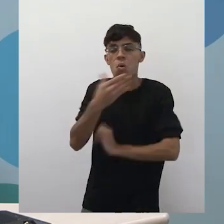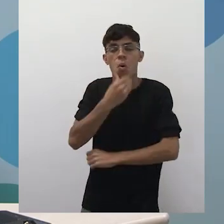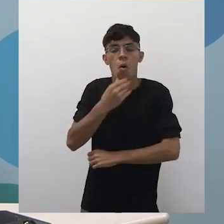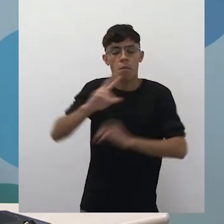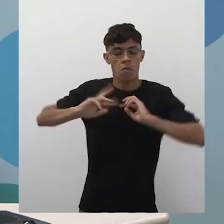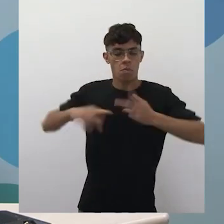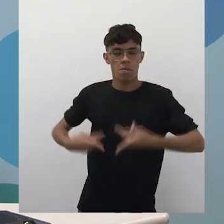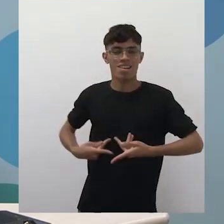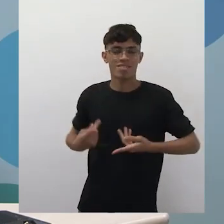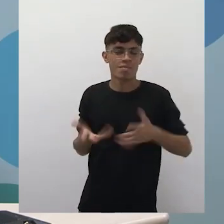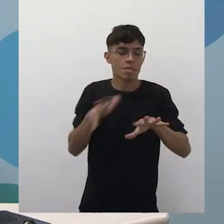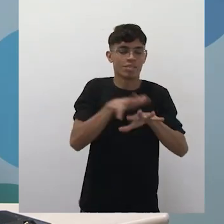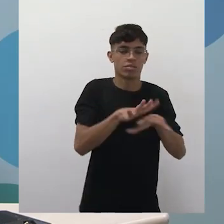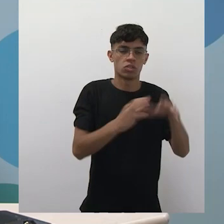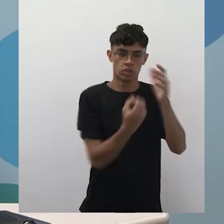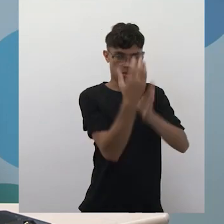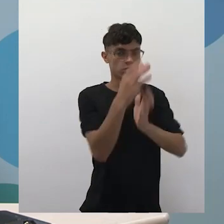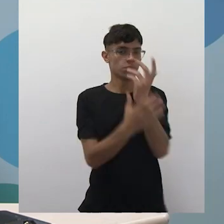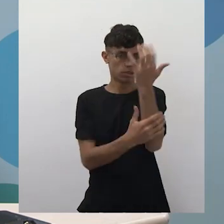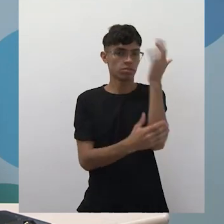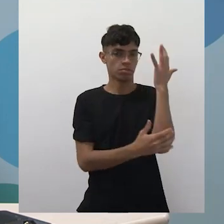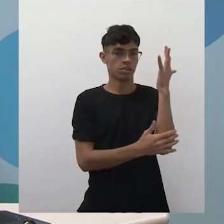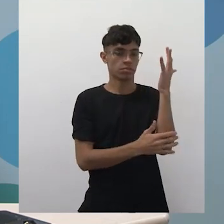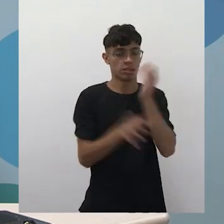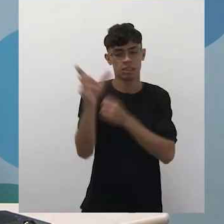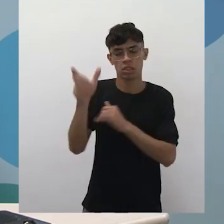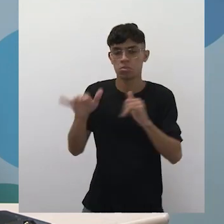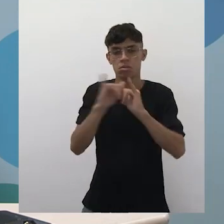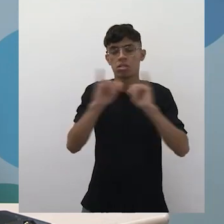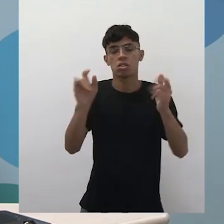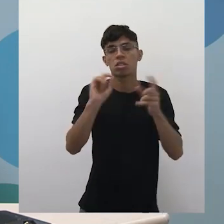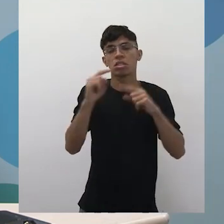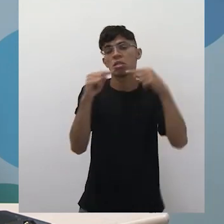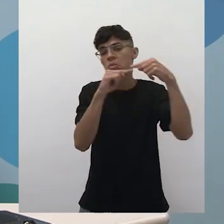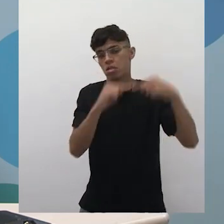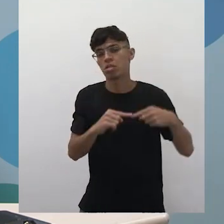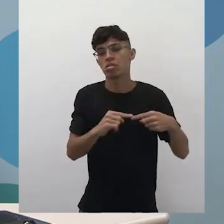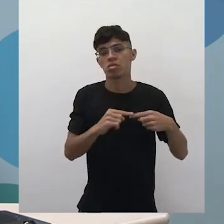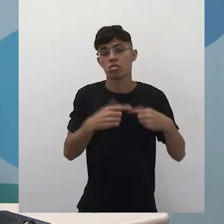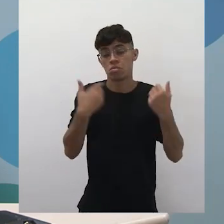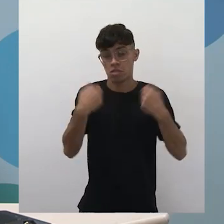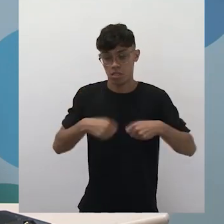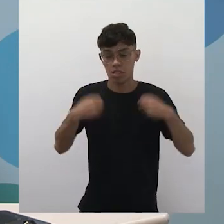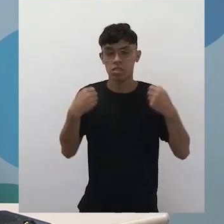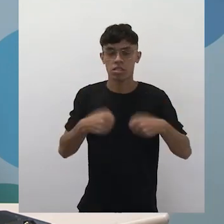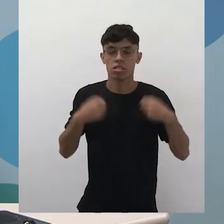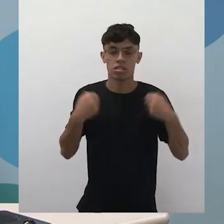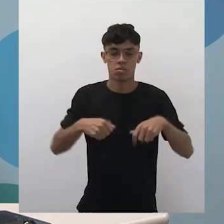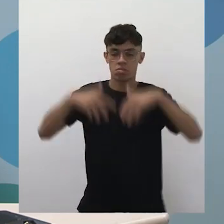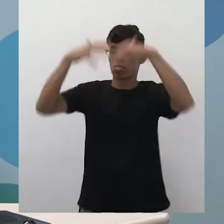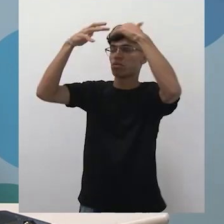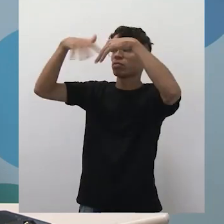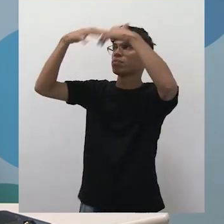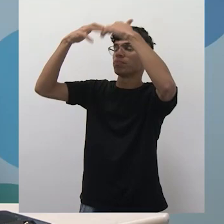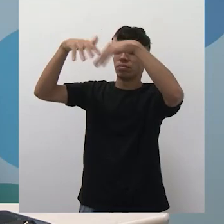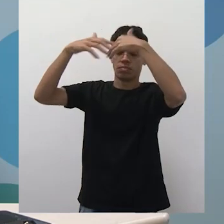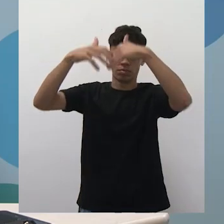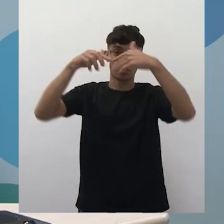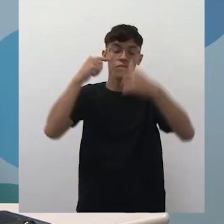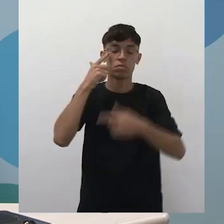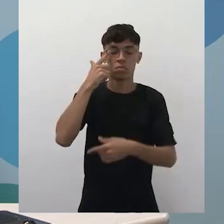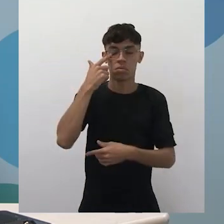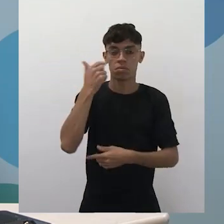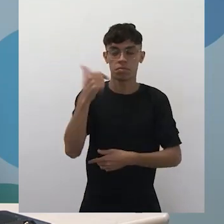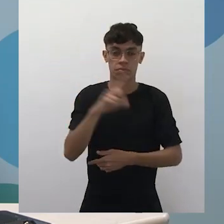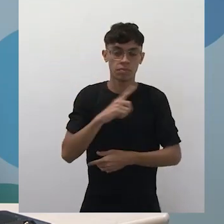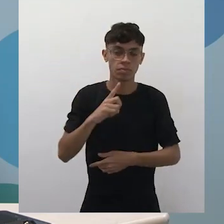natureza. Tá? Isso é importante que elas discorrem muito na fala, que é uma questão que nós temos que fazer essa reflexão, essa interferência humana na